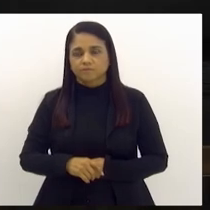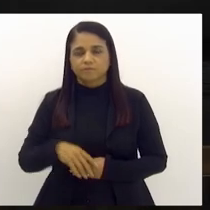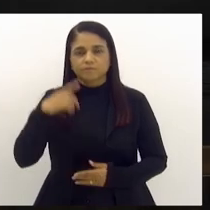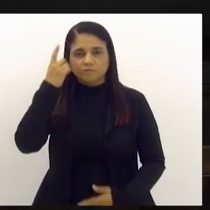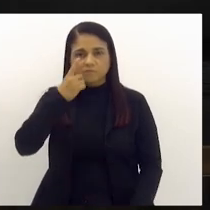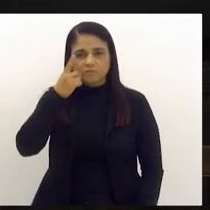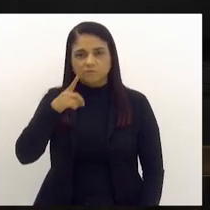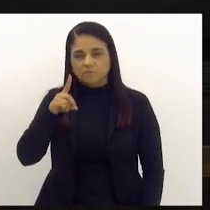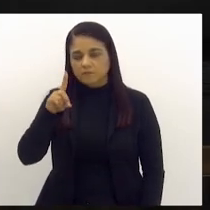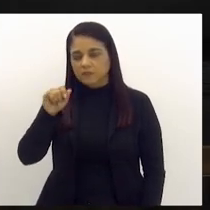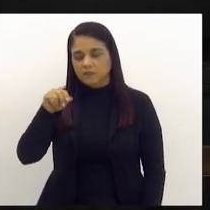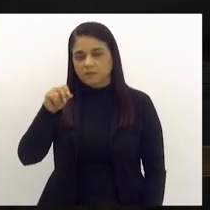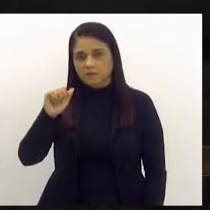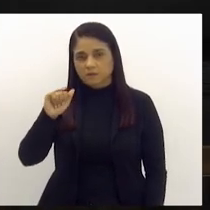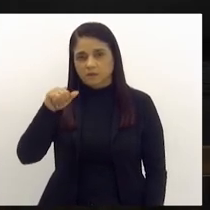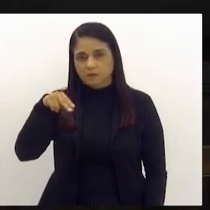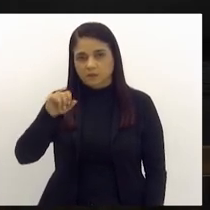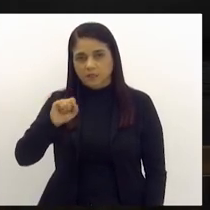Deputado Daniel Librelon.